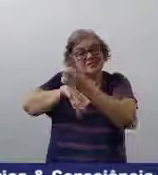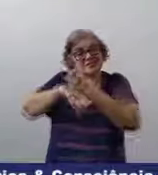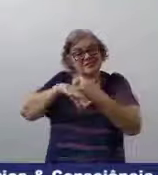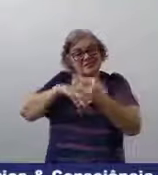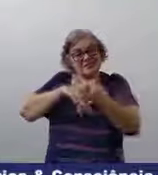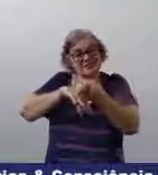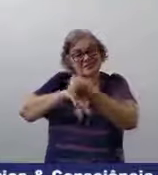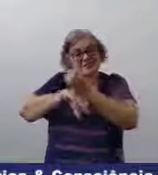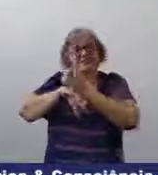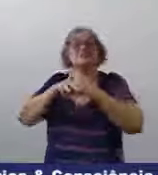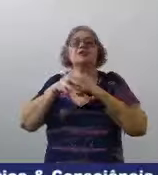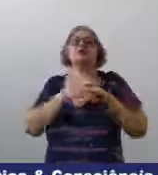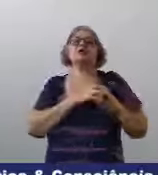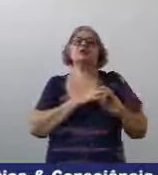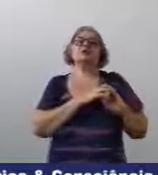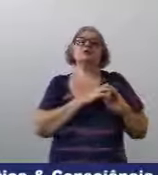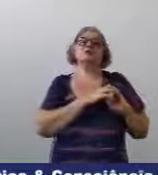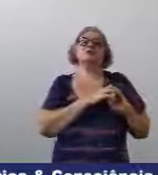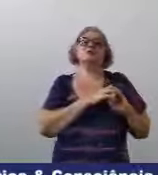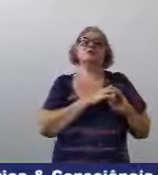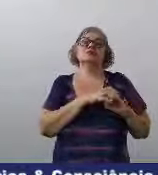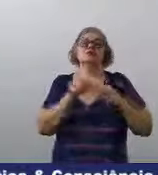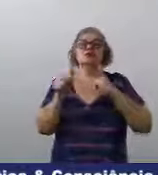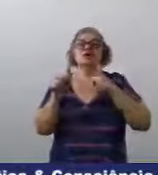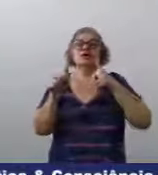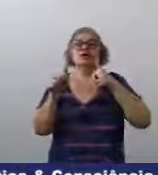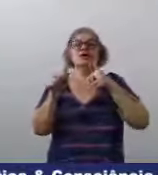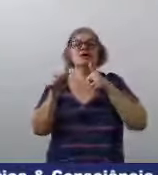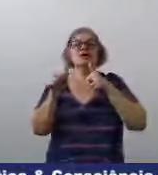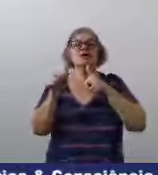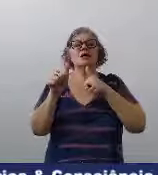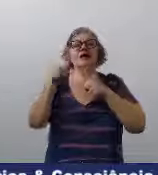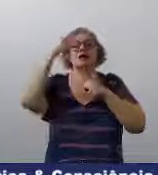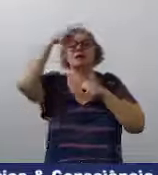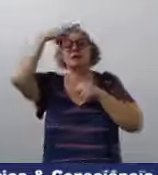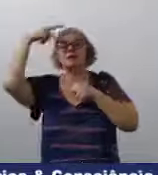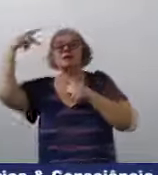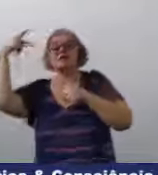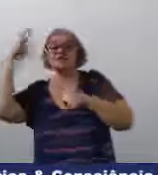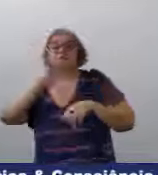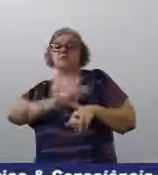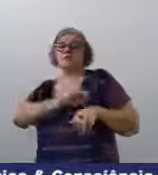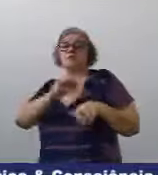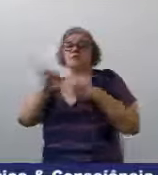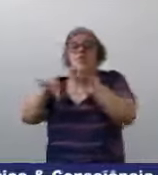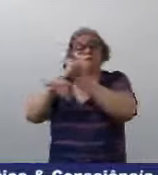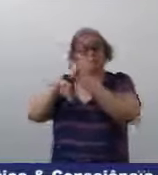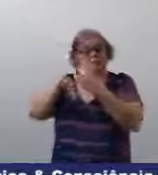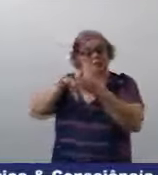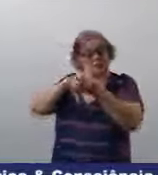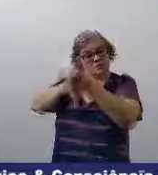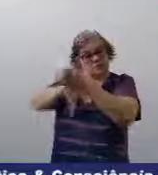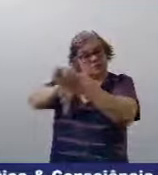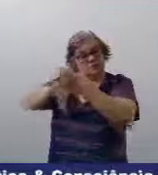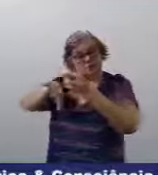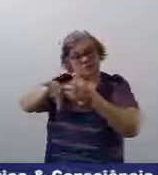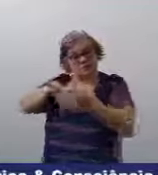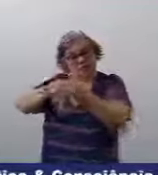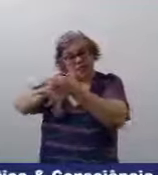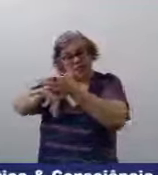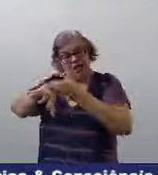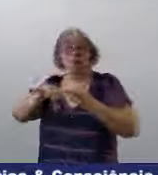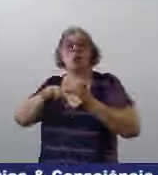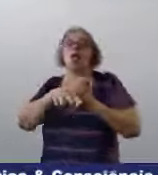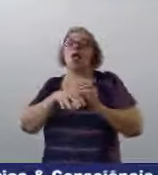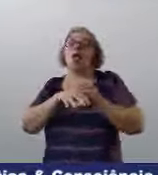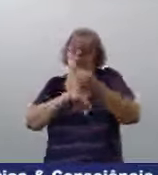das células que compõem os vasos arteriais um agente amigo para